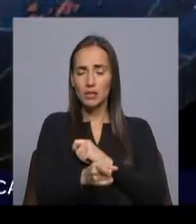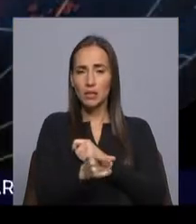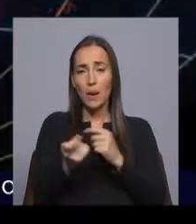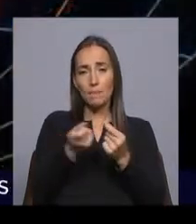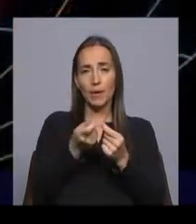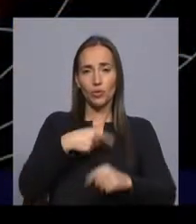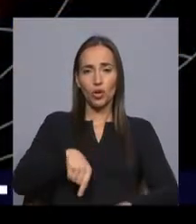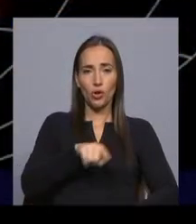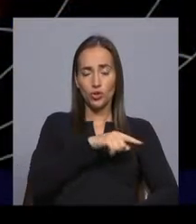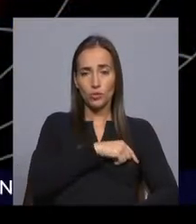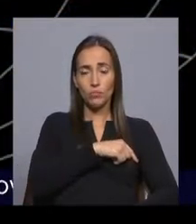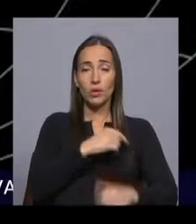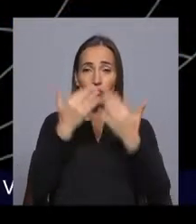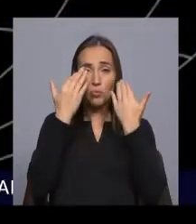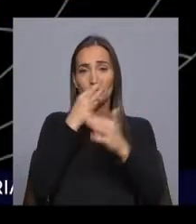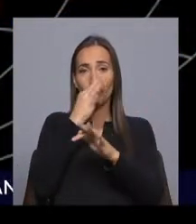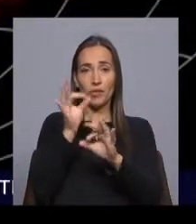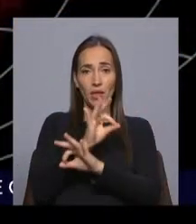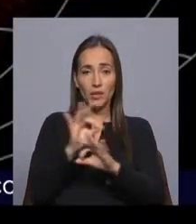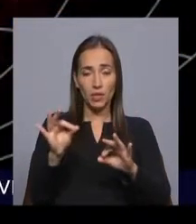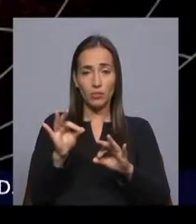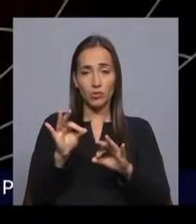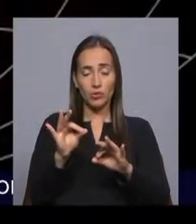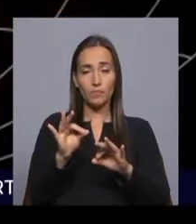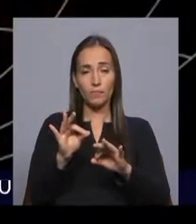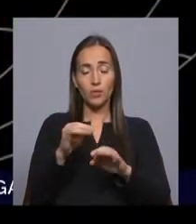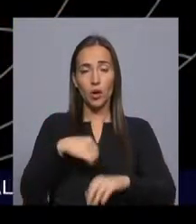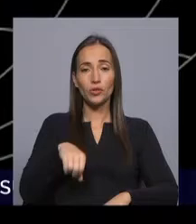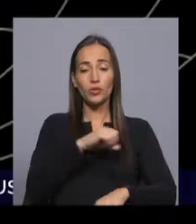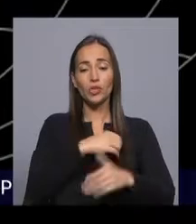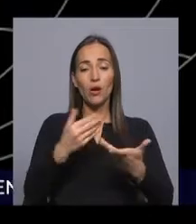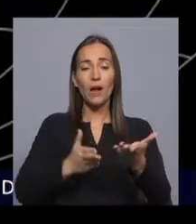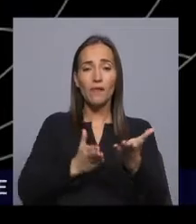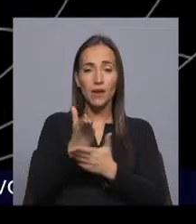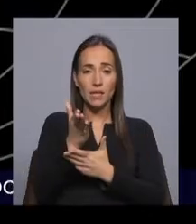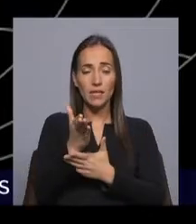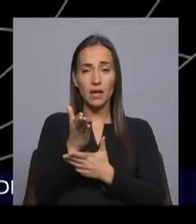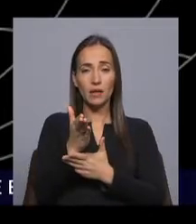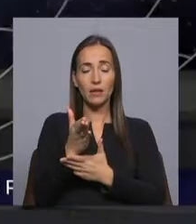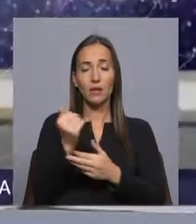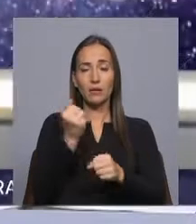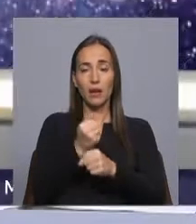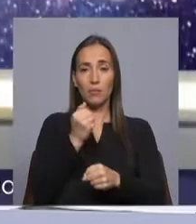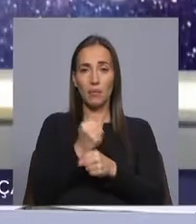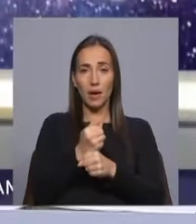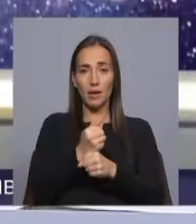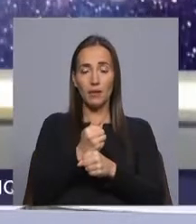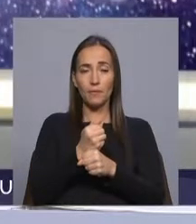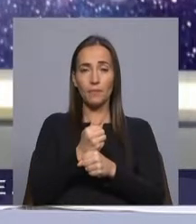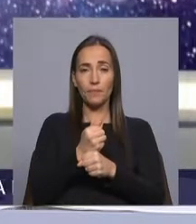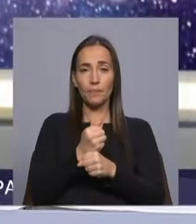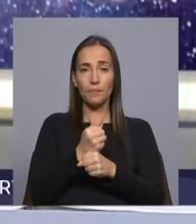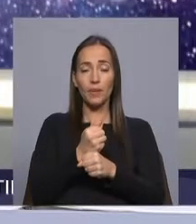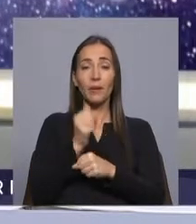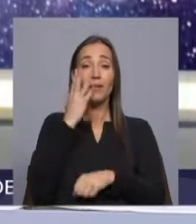nós. Portanto, notícias extraordinárias aqui da nossa redondeza. E então avançamos agora para esta missão DART, que vai tentar